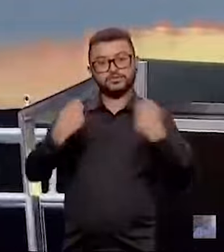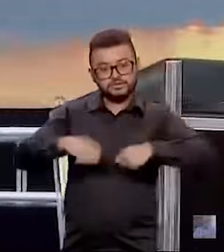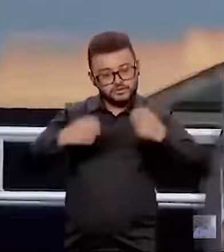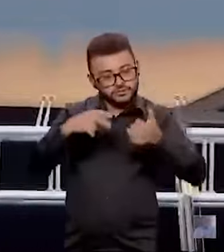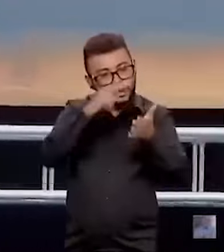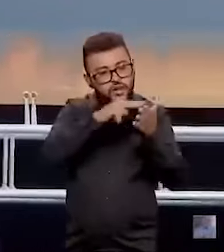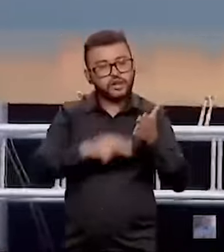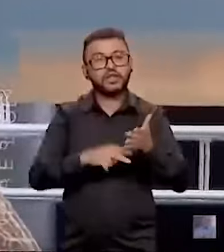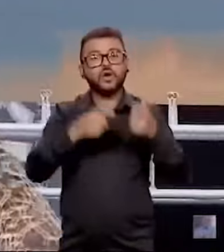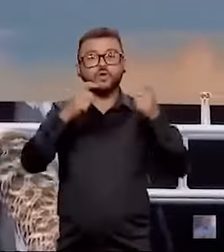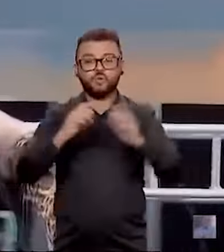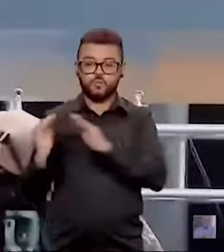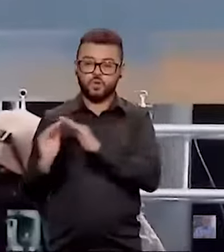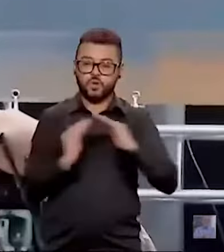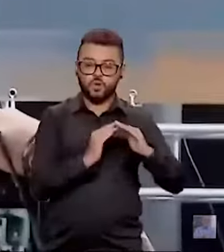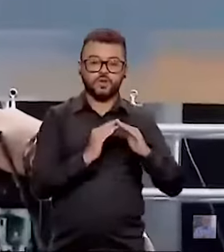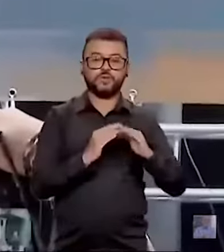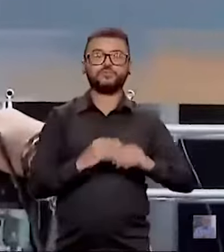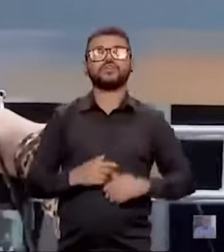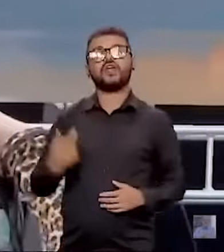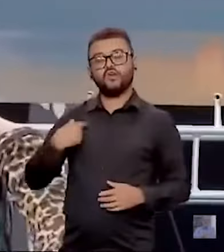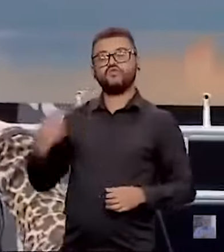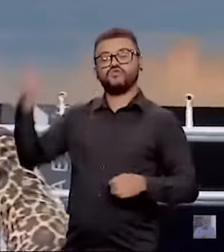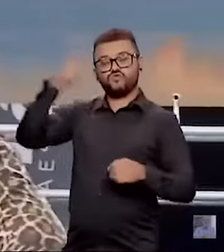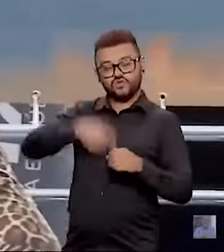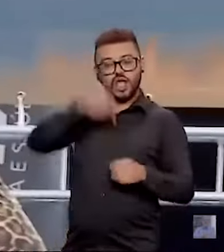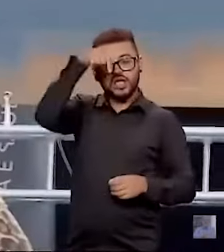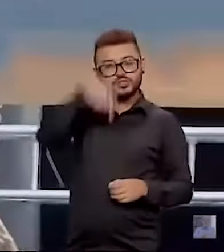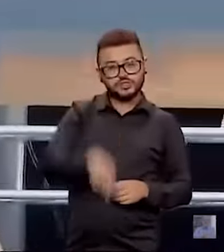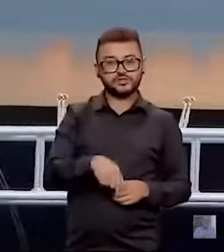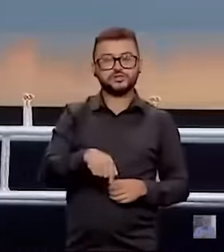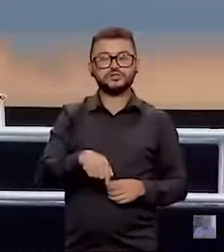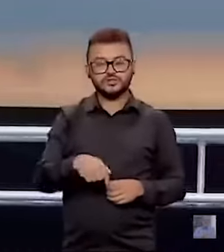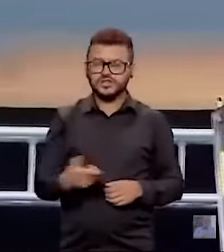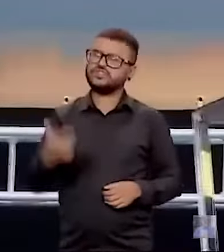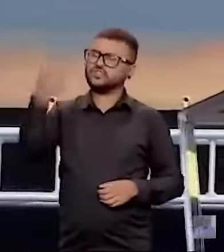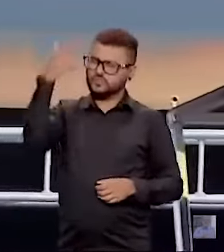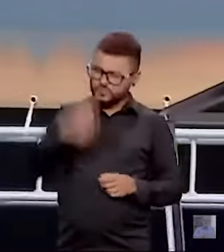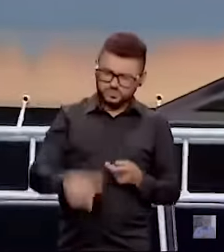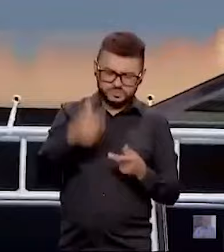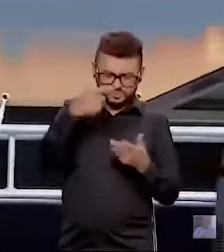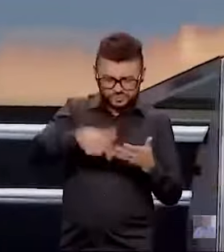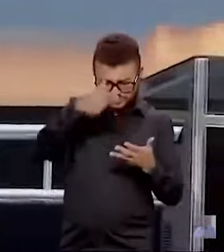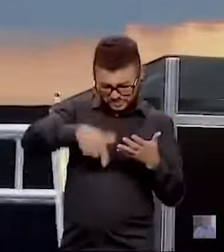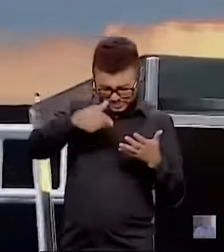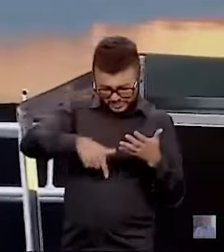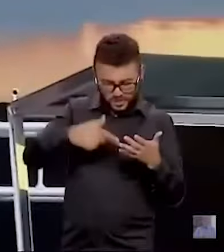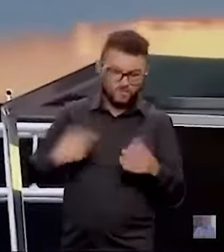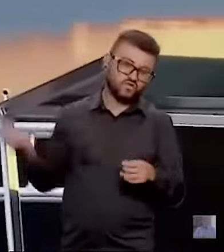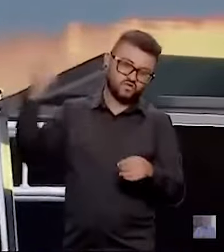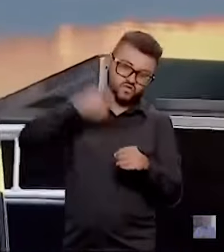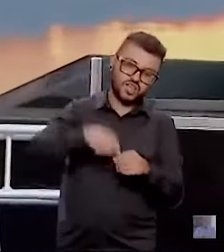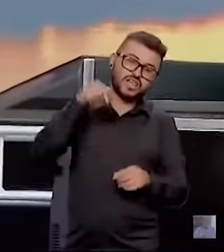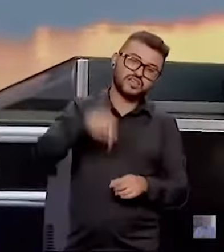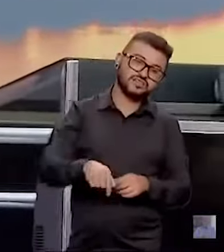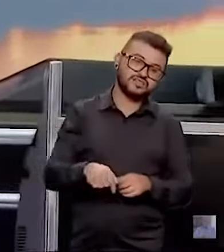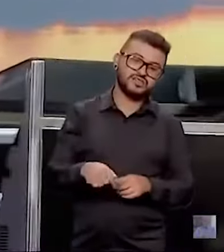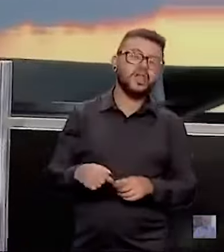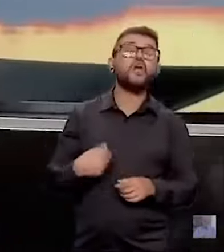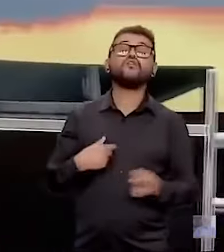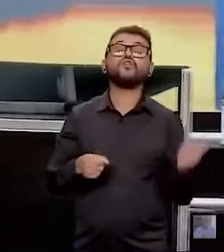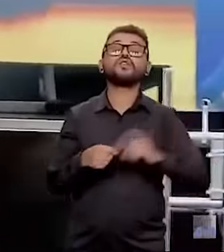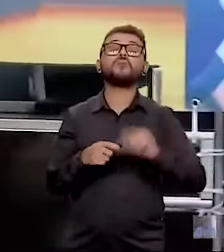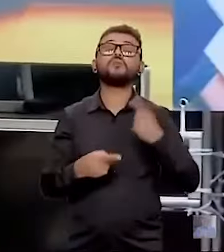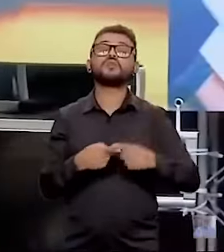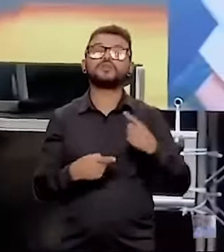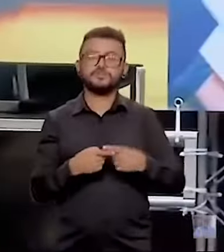ler. E é por isso que eu vou votar várias vezes aqui. Várias vezes aqui. E